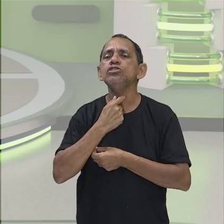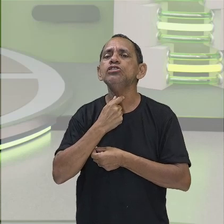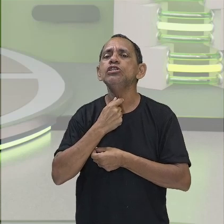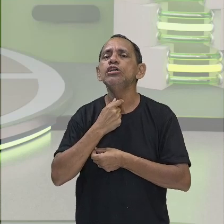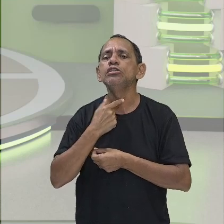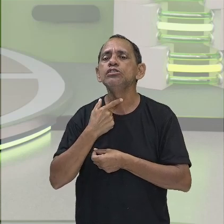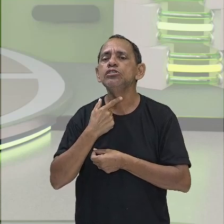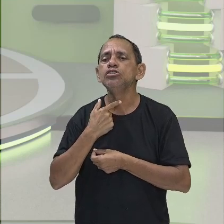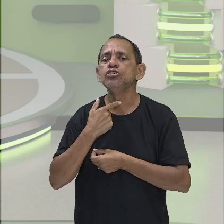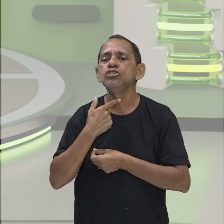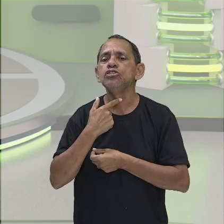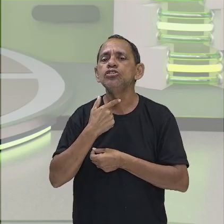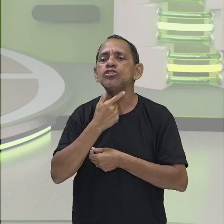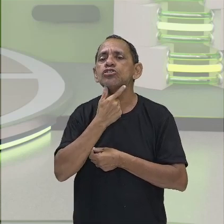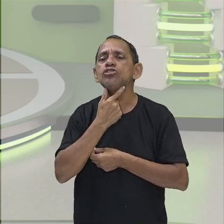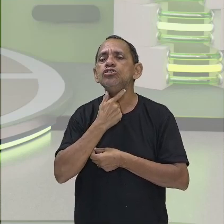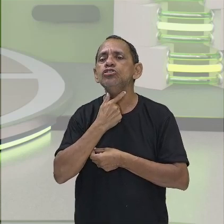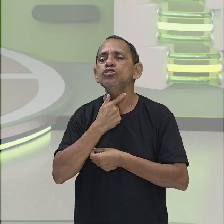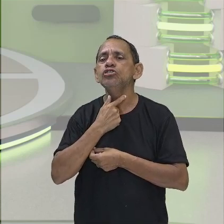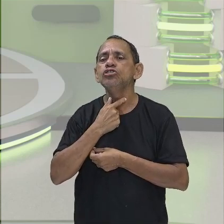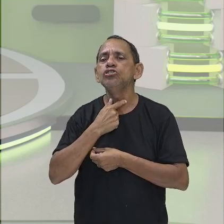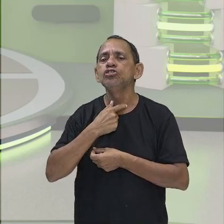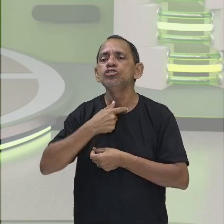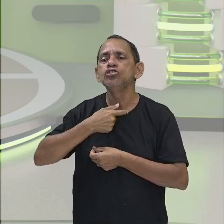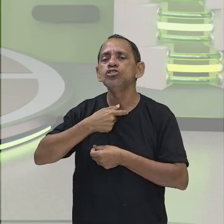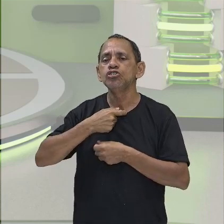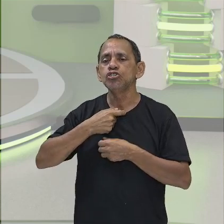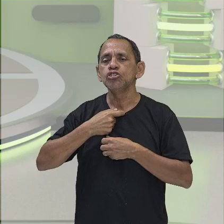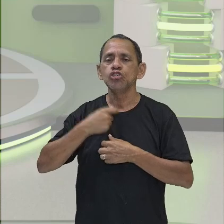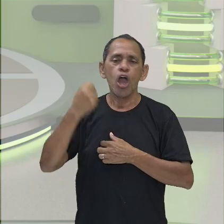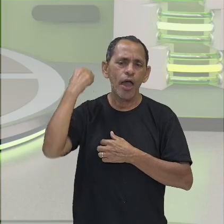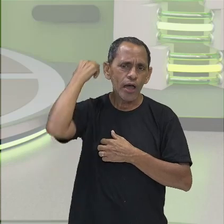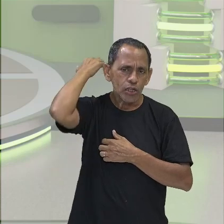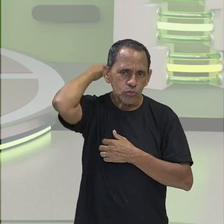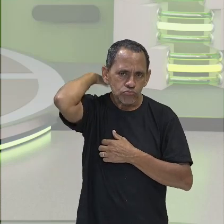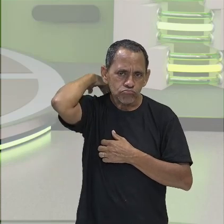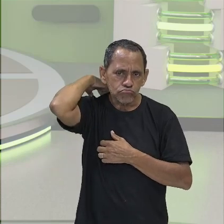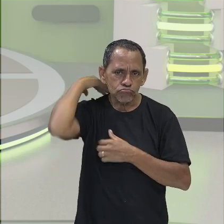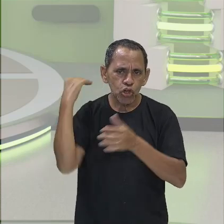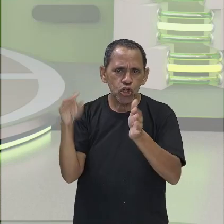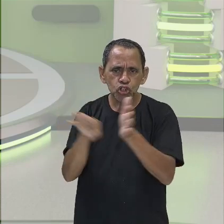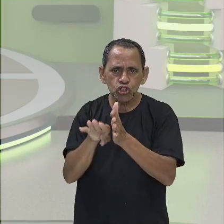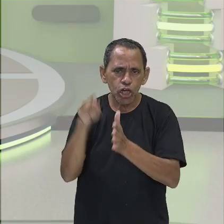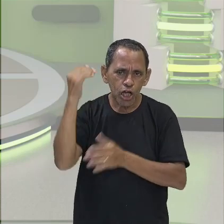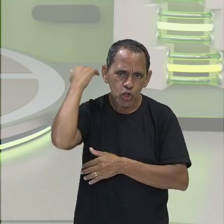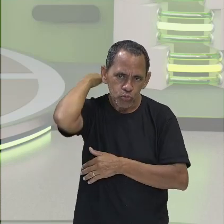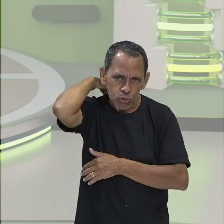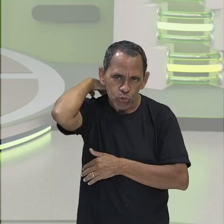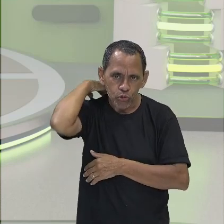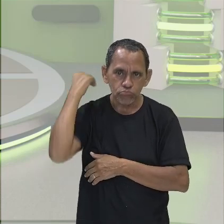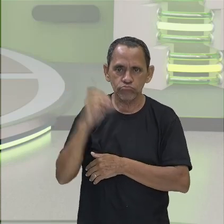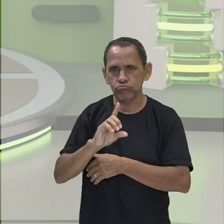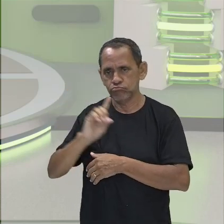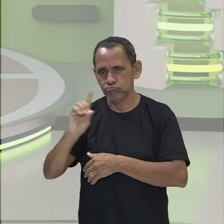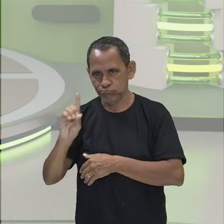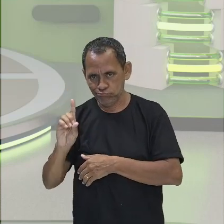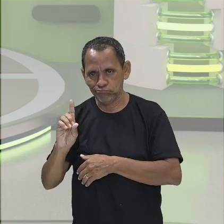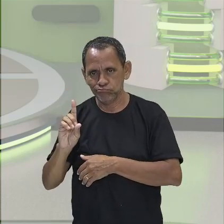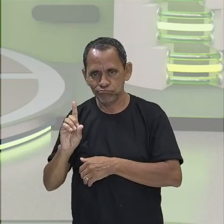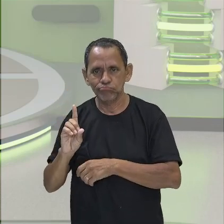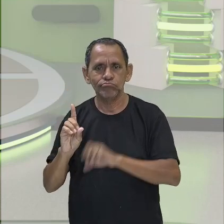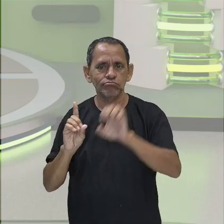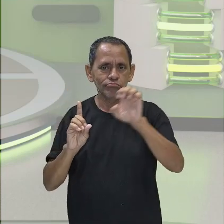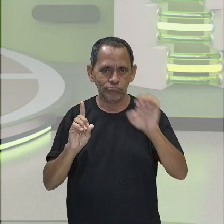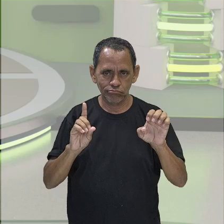laringe e chegaremos nos pulmões. Nós vamos ter o pulmão direito, o